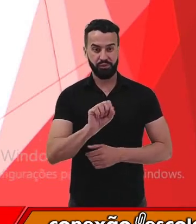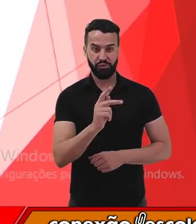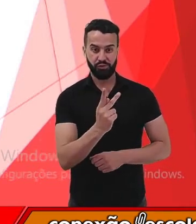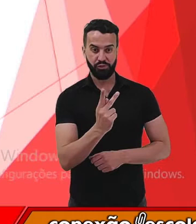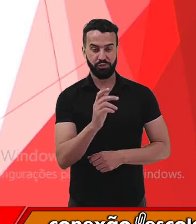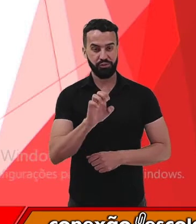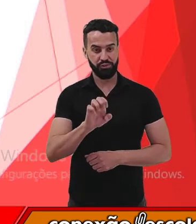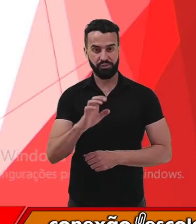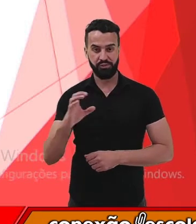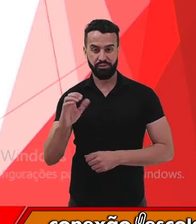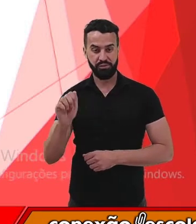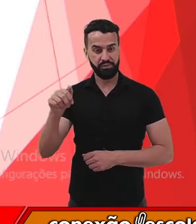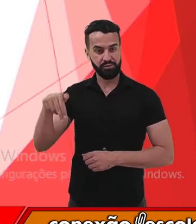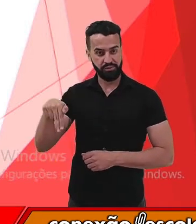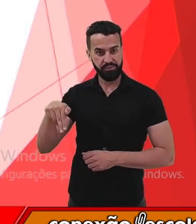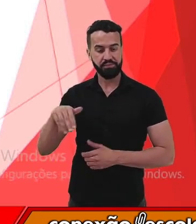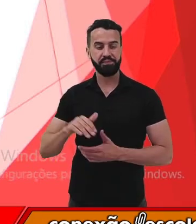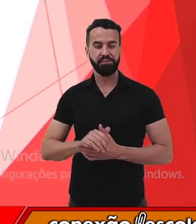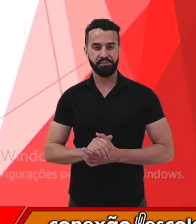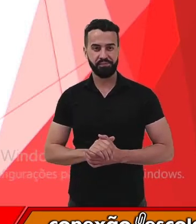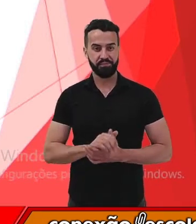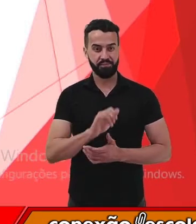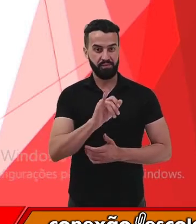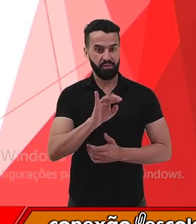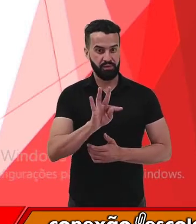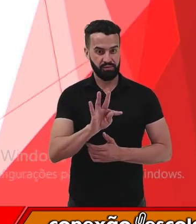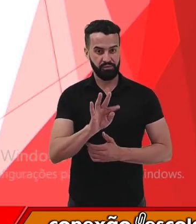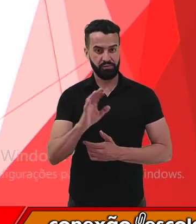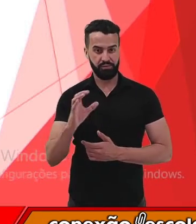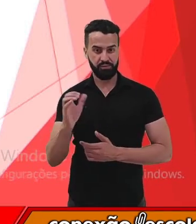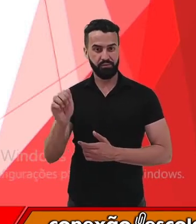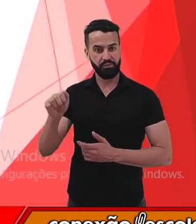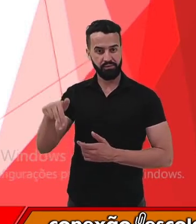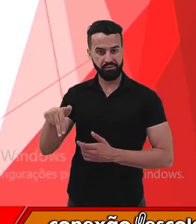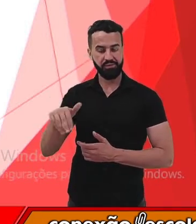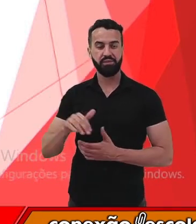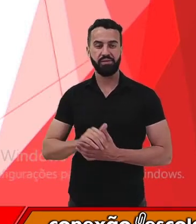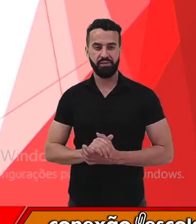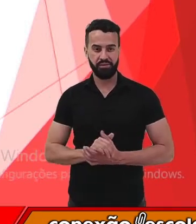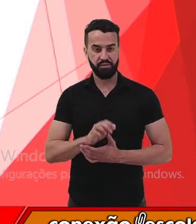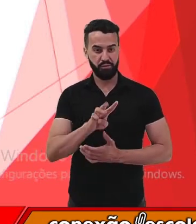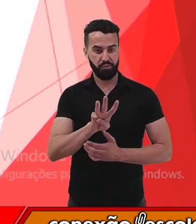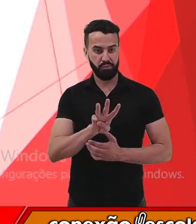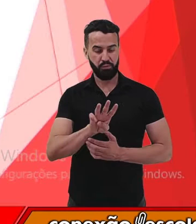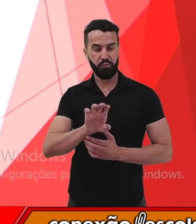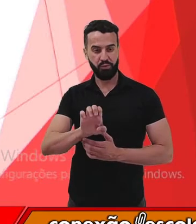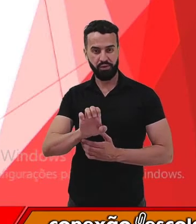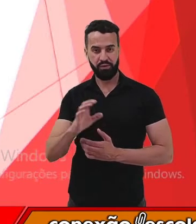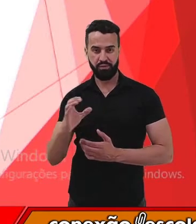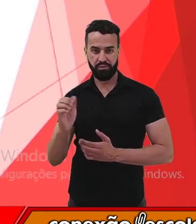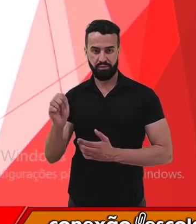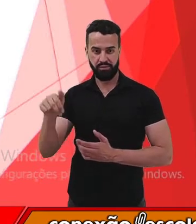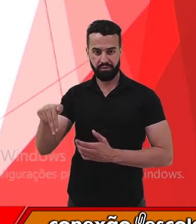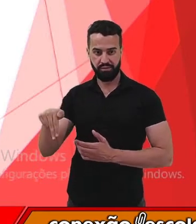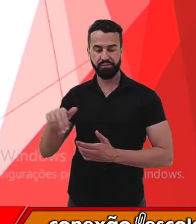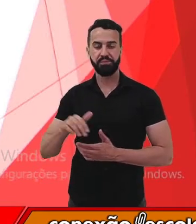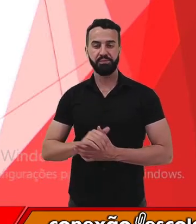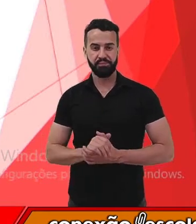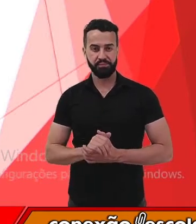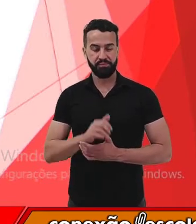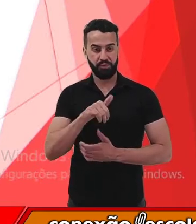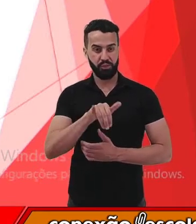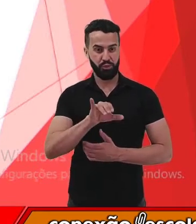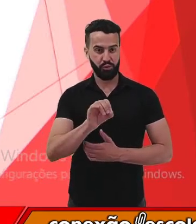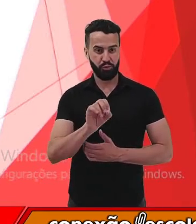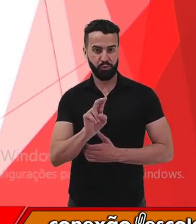she can, it can, we can, you